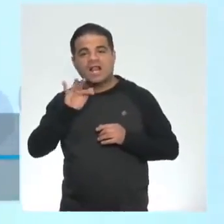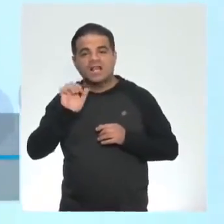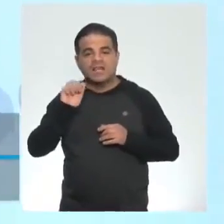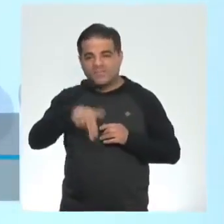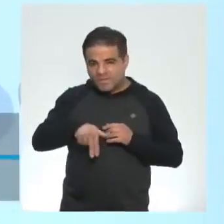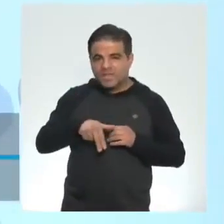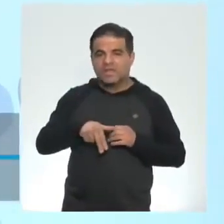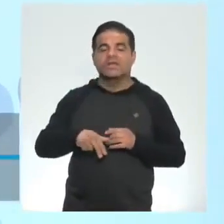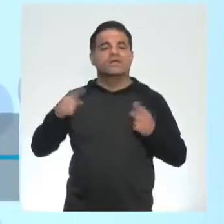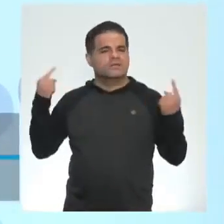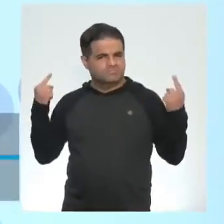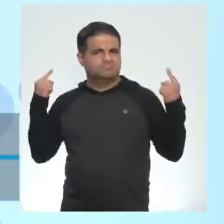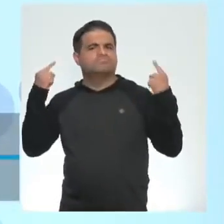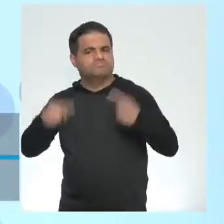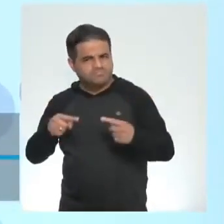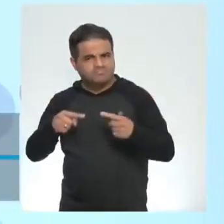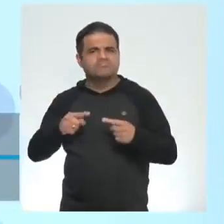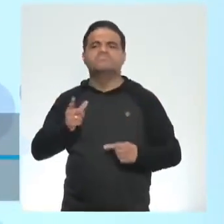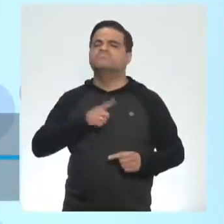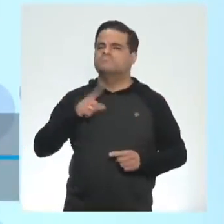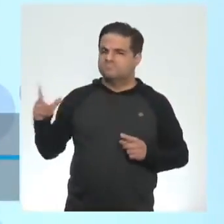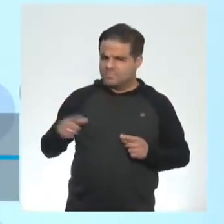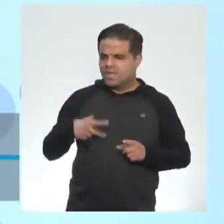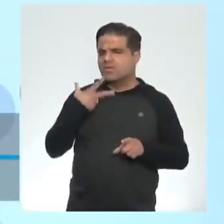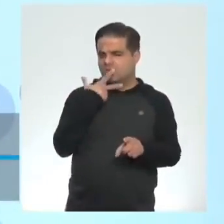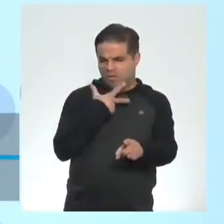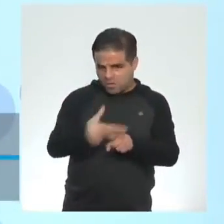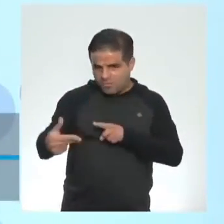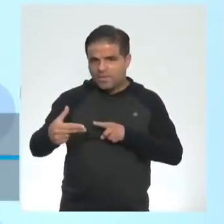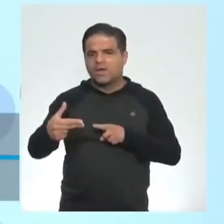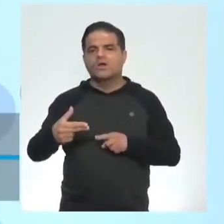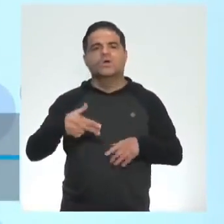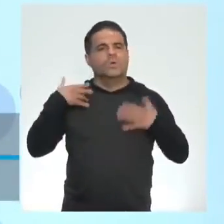na Batalha do Marne, nós teremos uma vitória